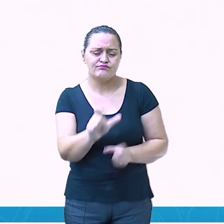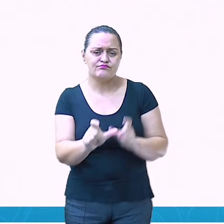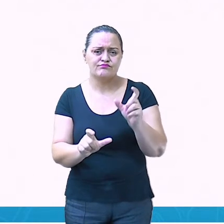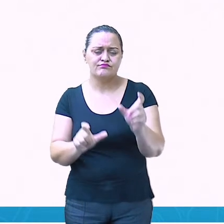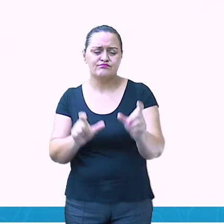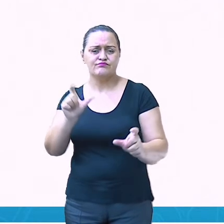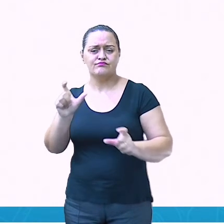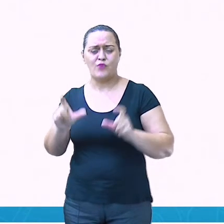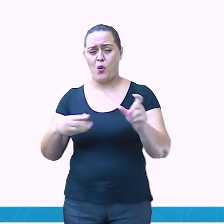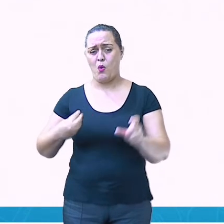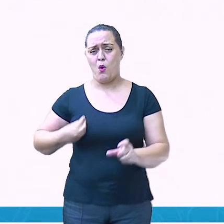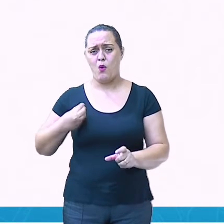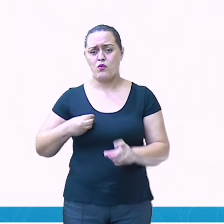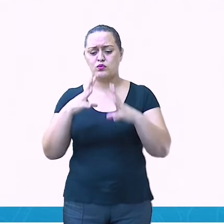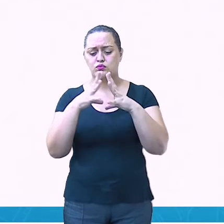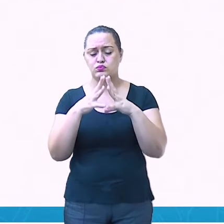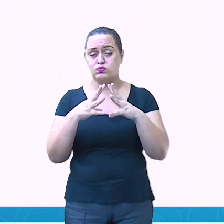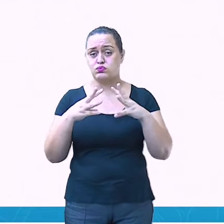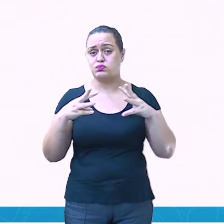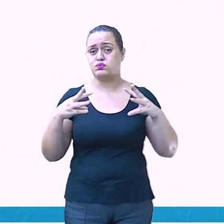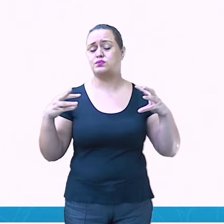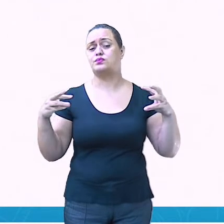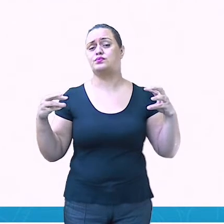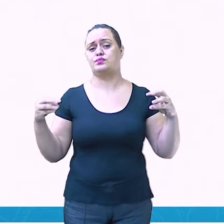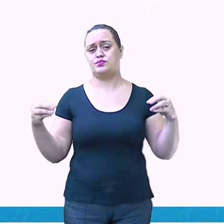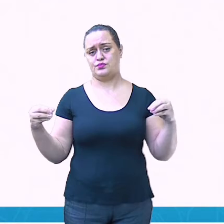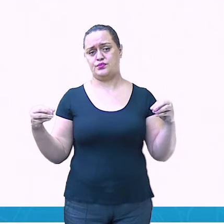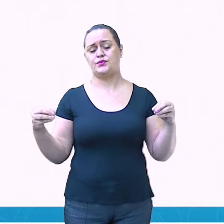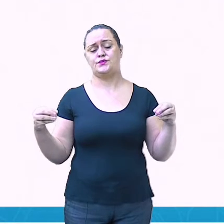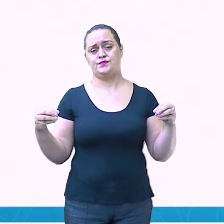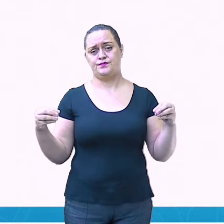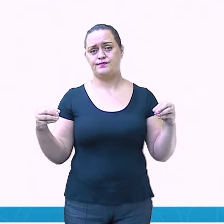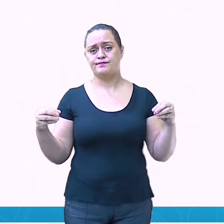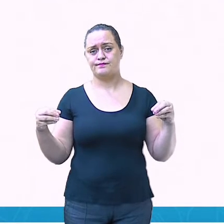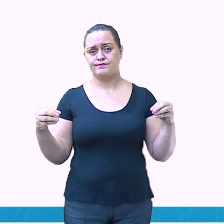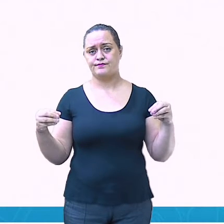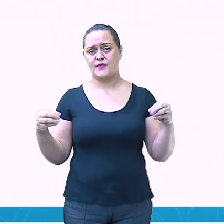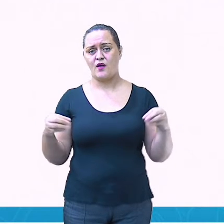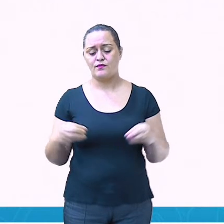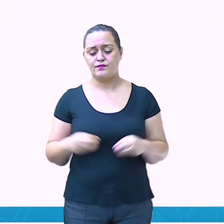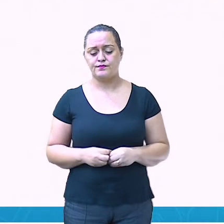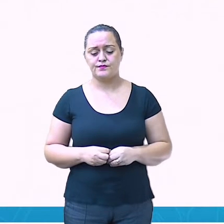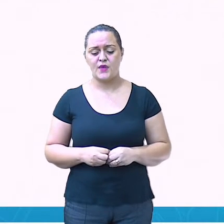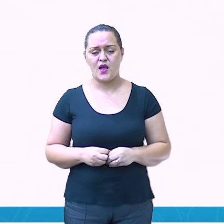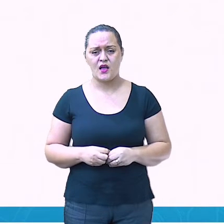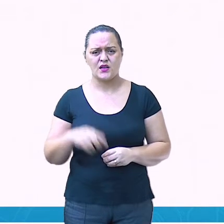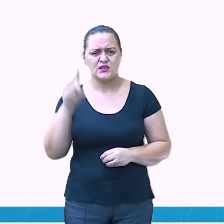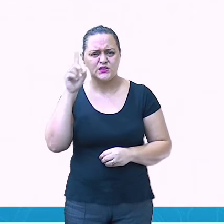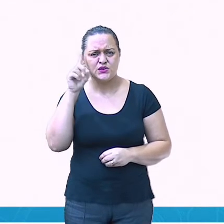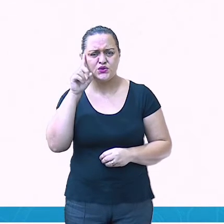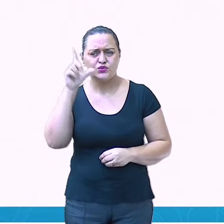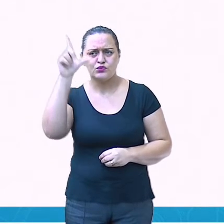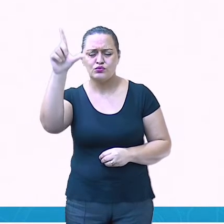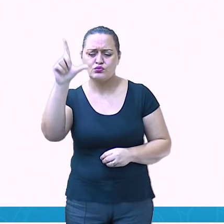vem diminuindo, né? Ao ponto de se tornar extinta, deixar de